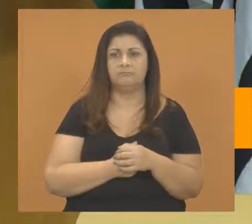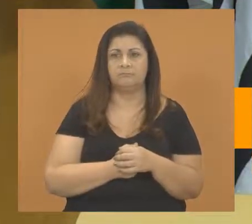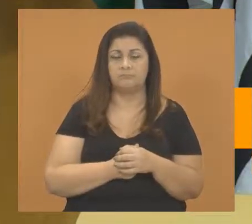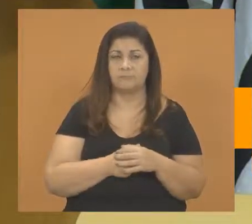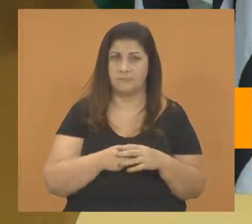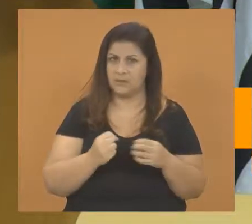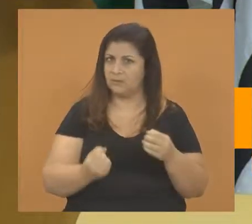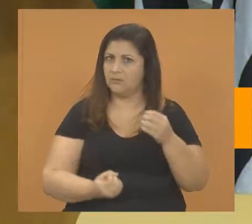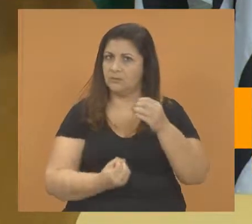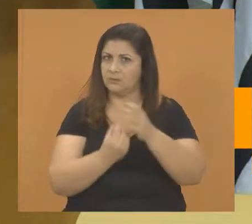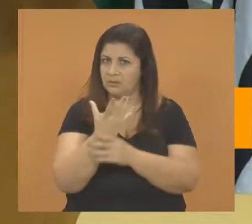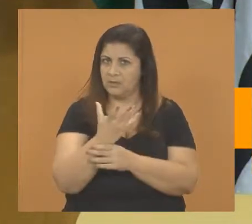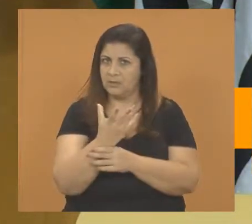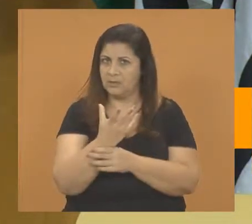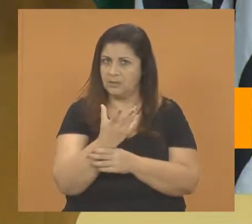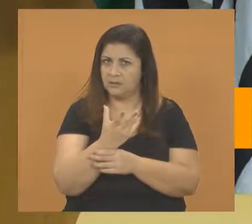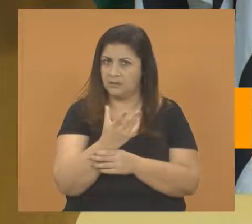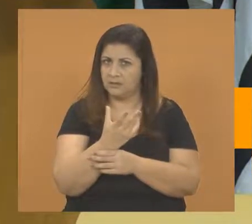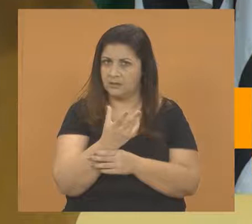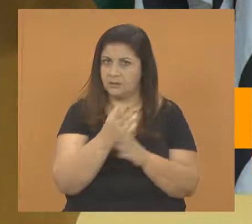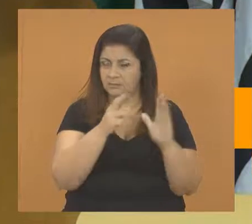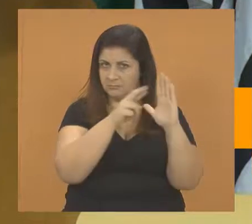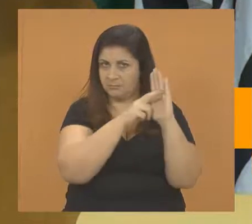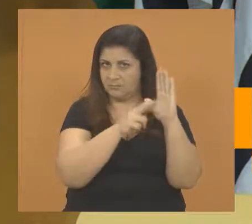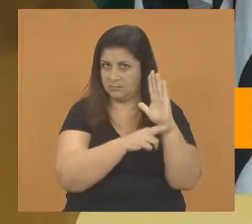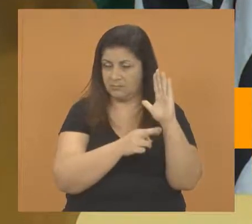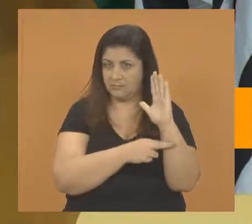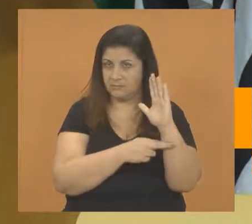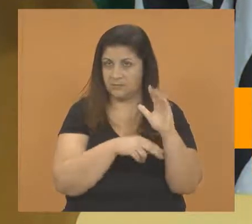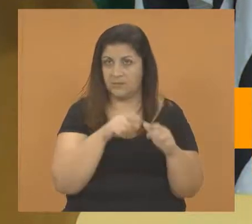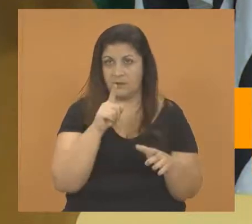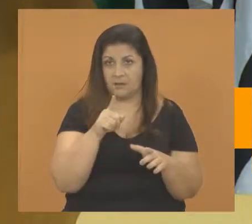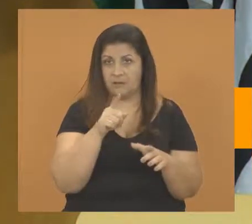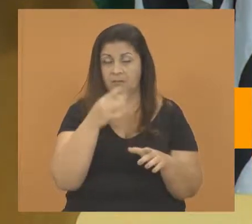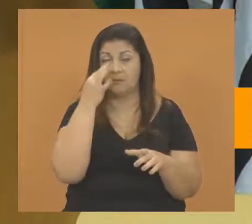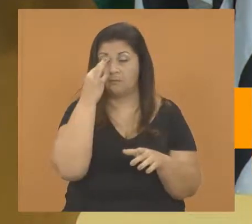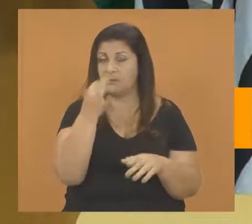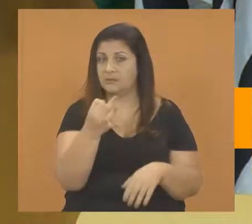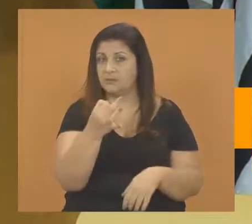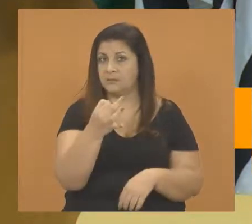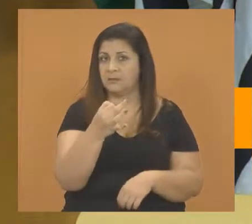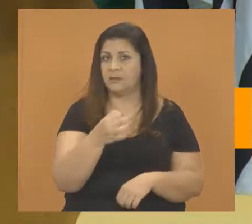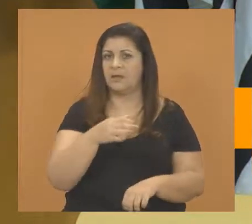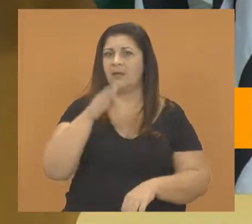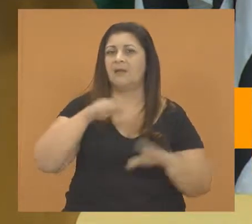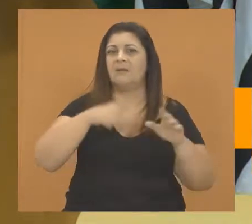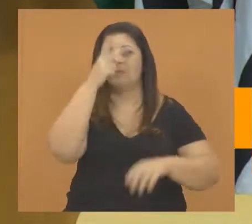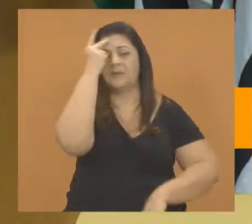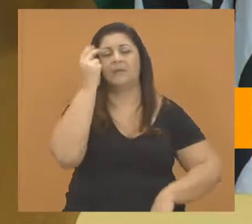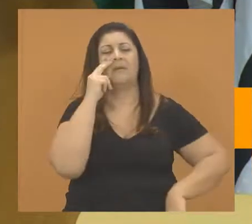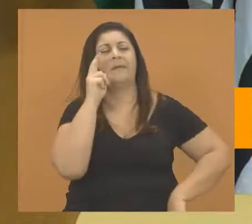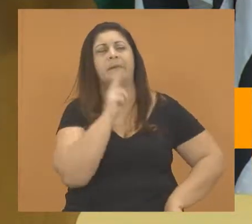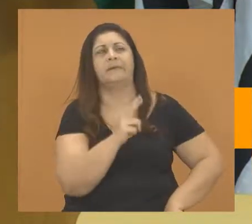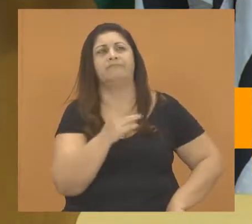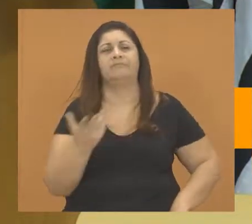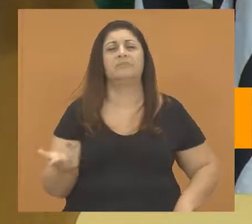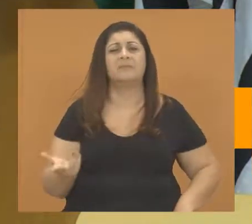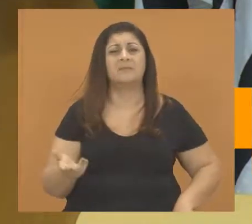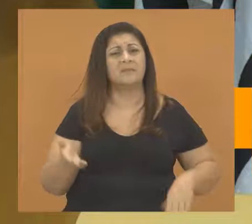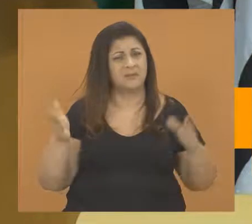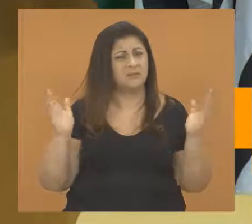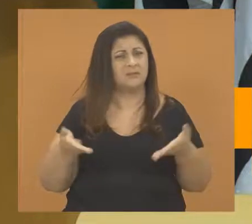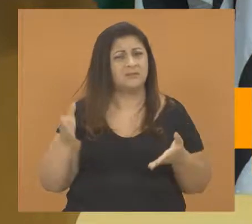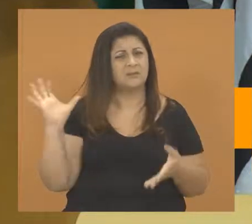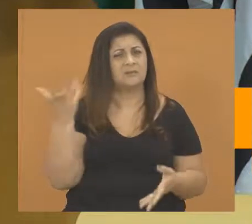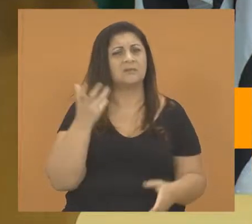criei essa regra de 25 por cento que na prática vejam bem e muitos servidores que podem estar acompanhando agora sabe muito bem que já é feito